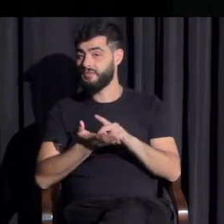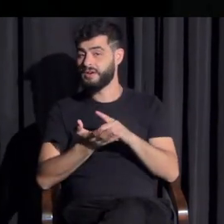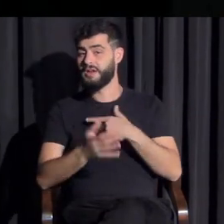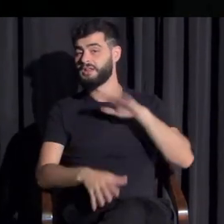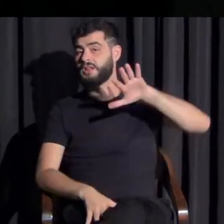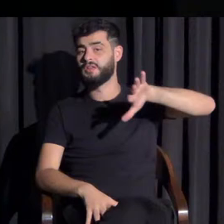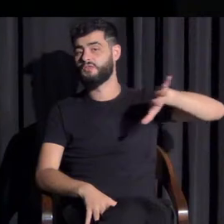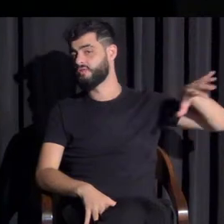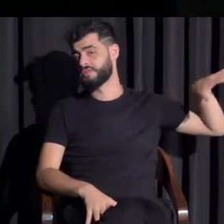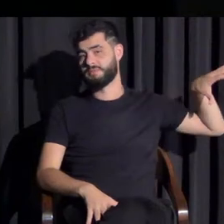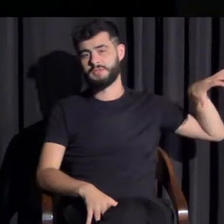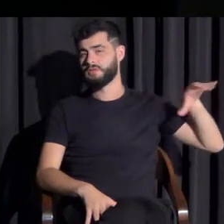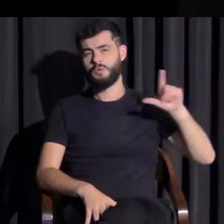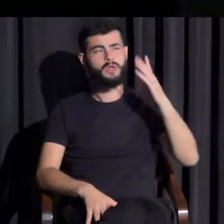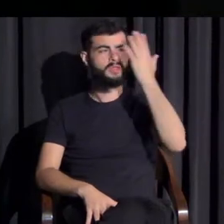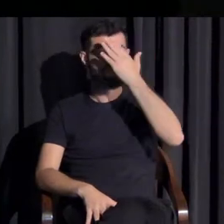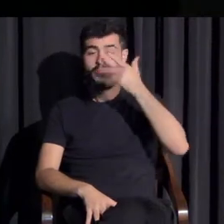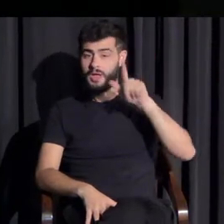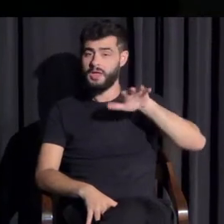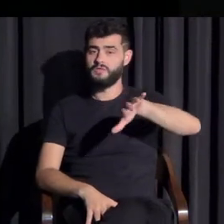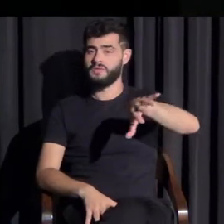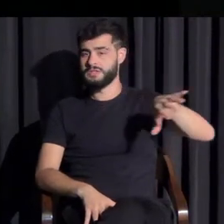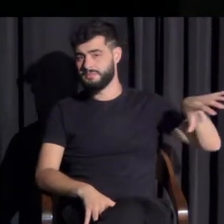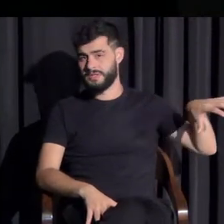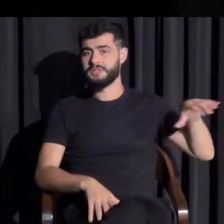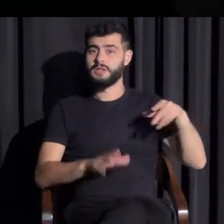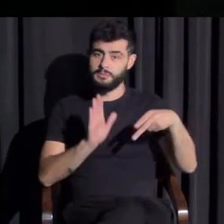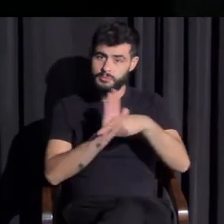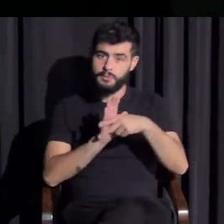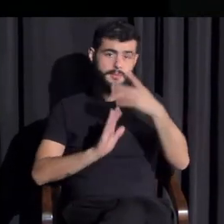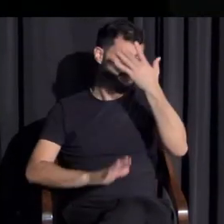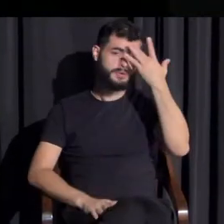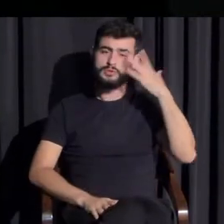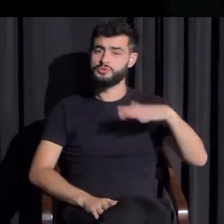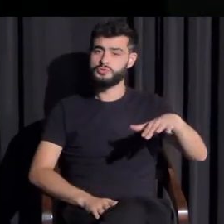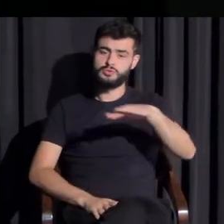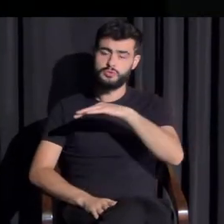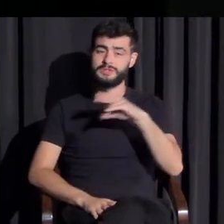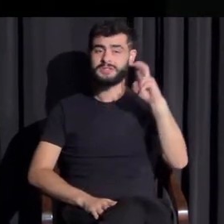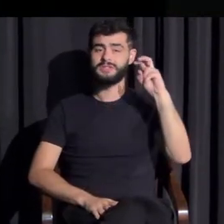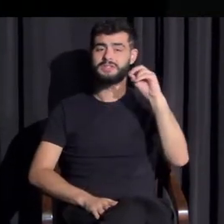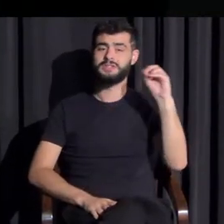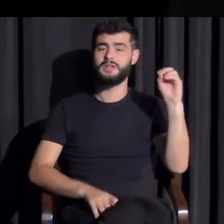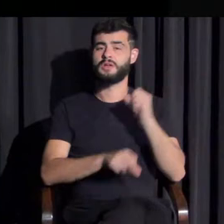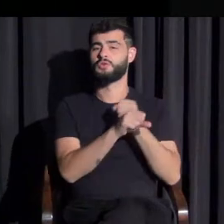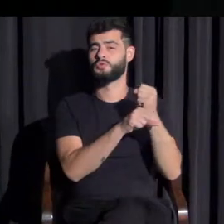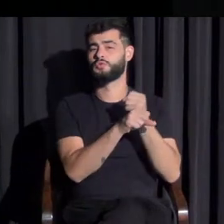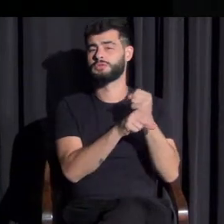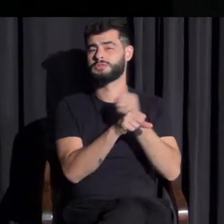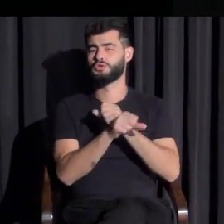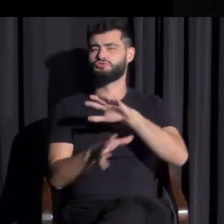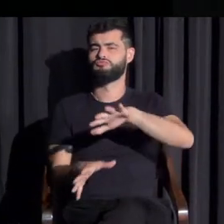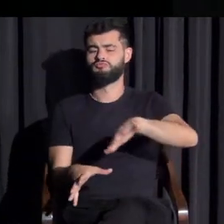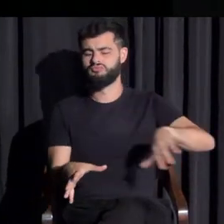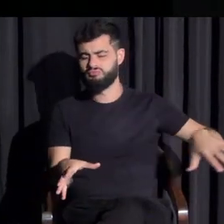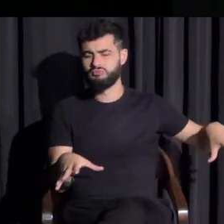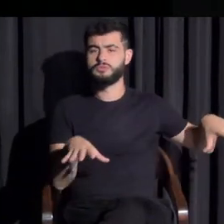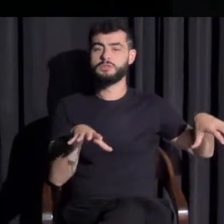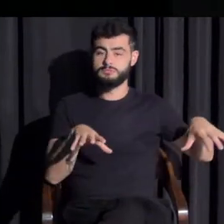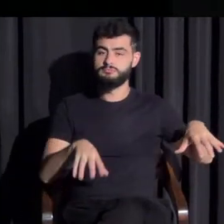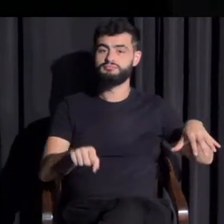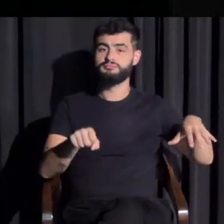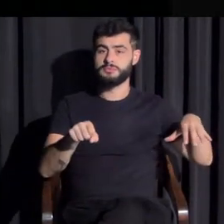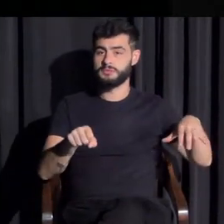de uma história cuja violência inicial, há mais de 500 anos, perdura e se desdobra de distintos